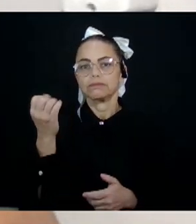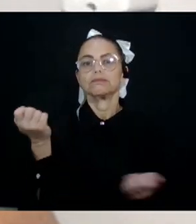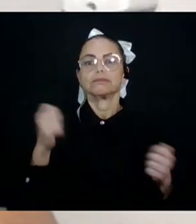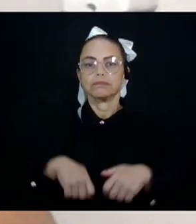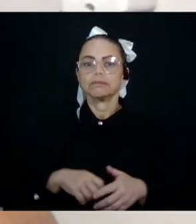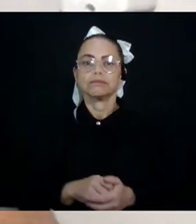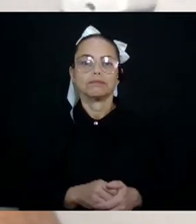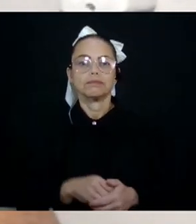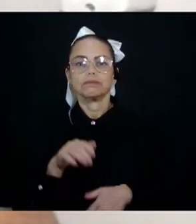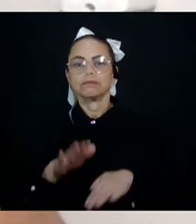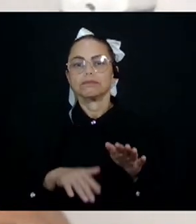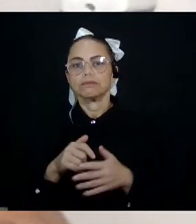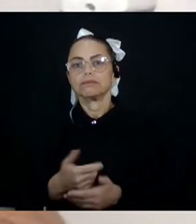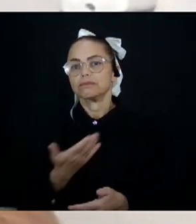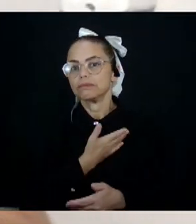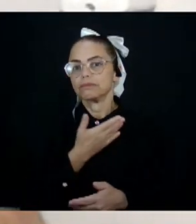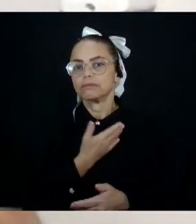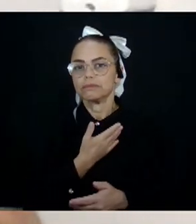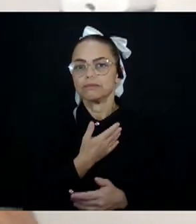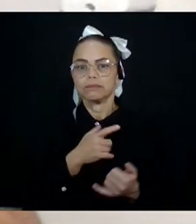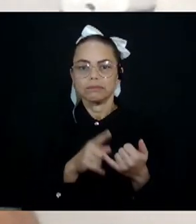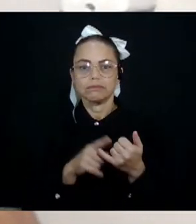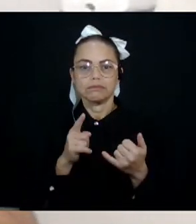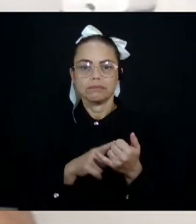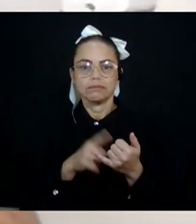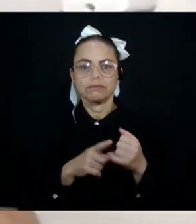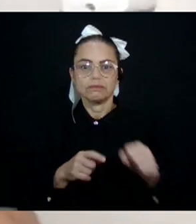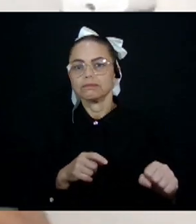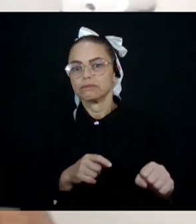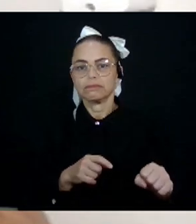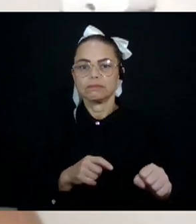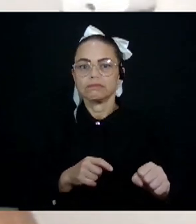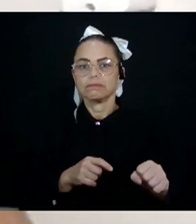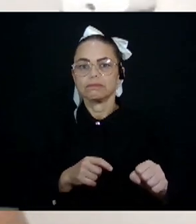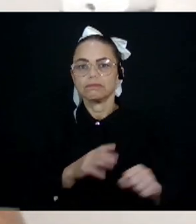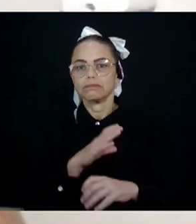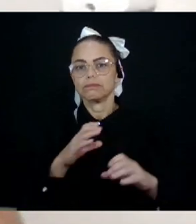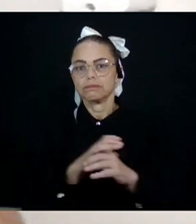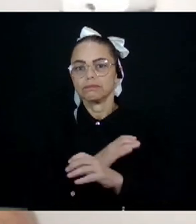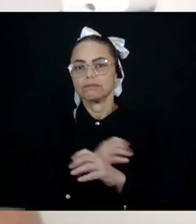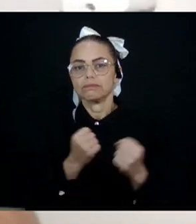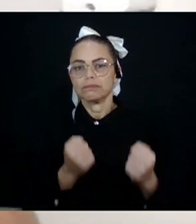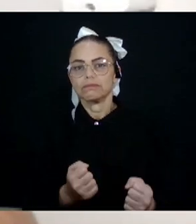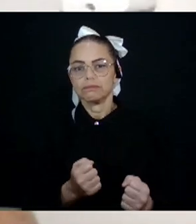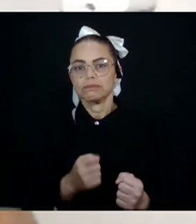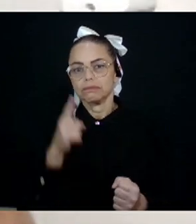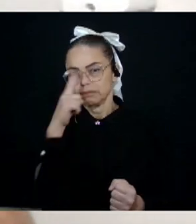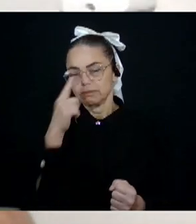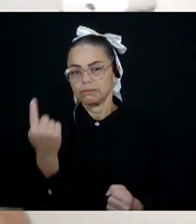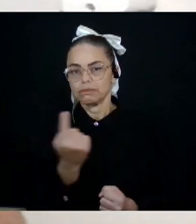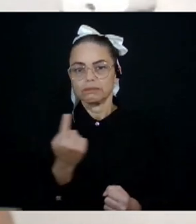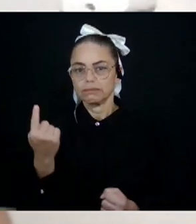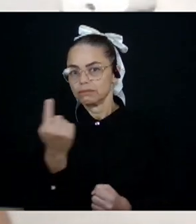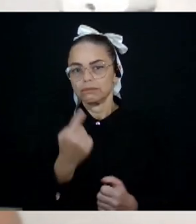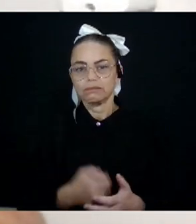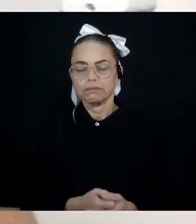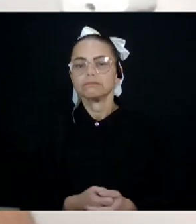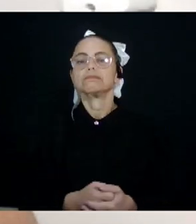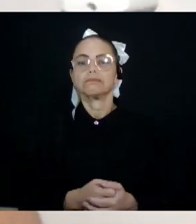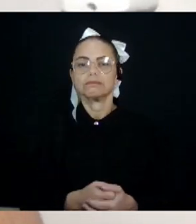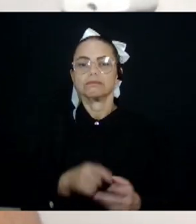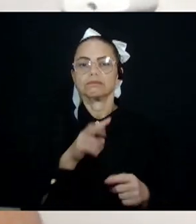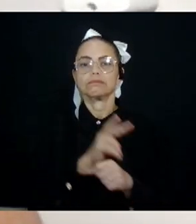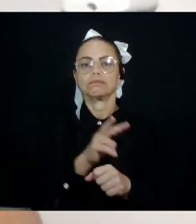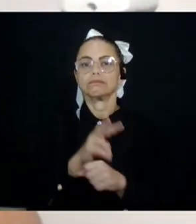falo, amiga, desliga um pouco, mas eu sei que não dá para desligar por conta dessa sobrecarga, até porque ela é mãe solo, ela cuida das 2 filhas praticamente